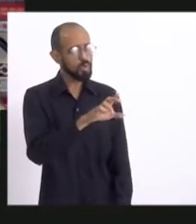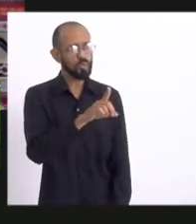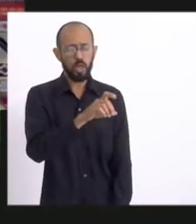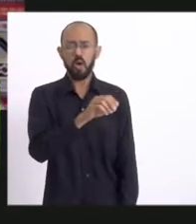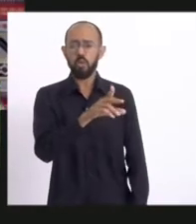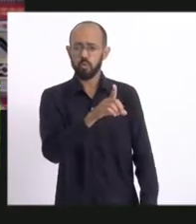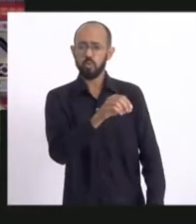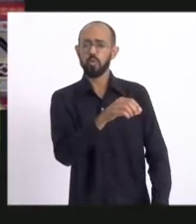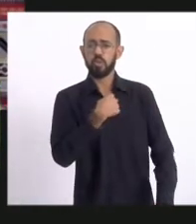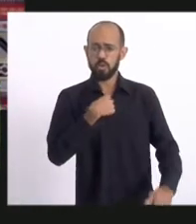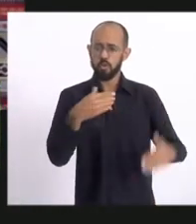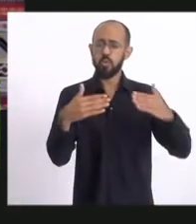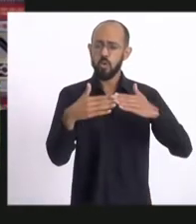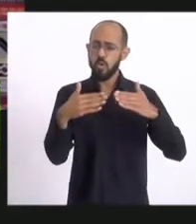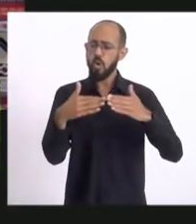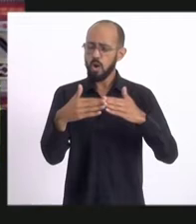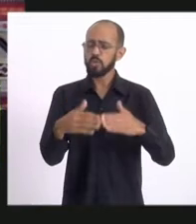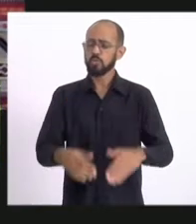Eu concordo.